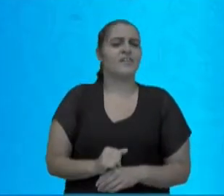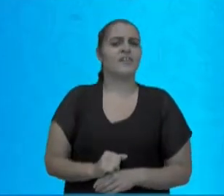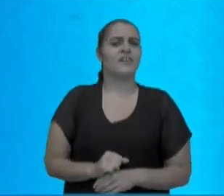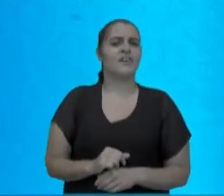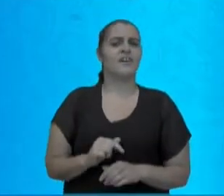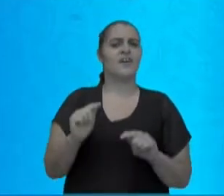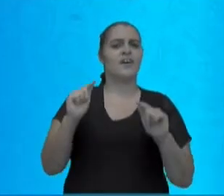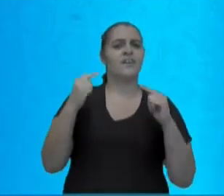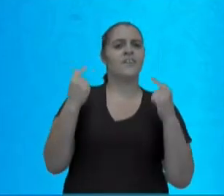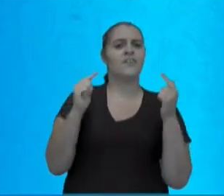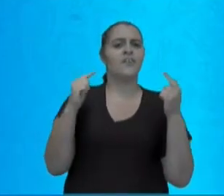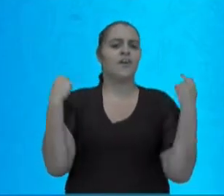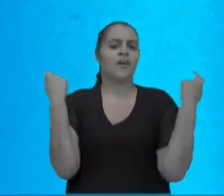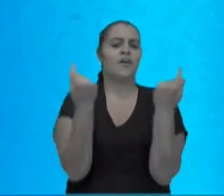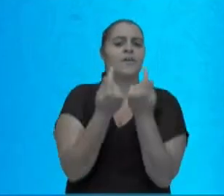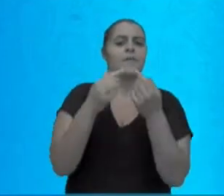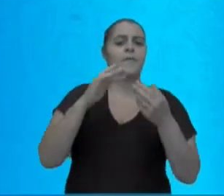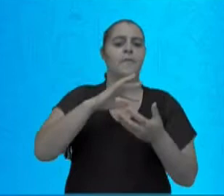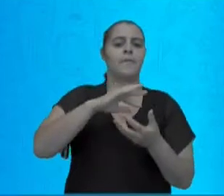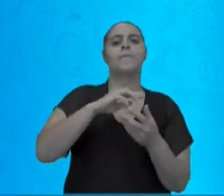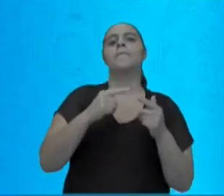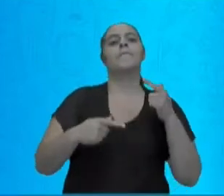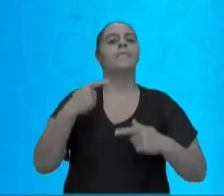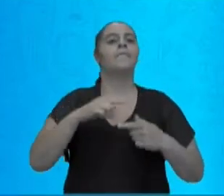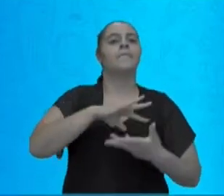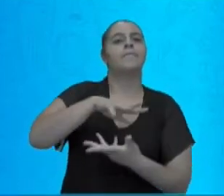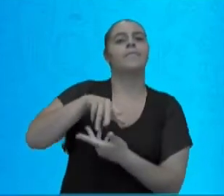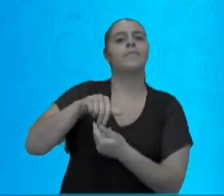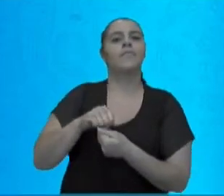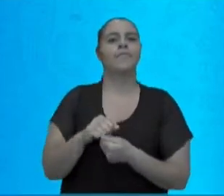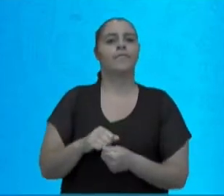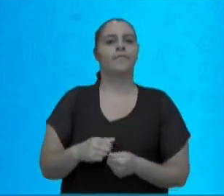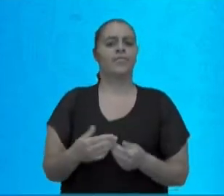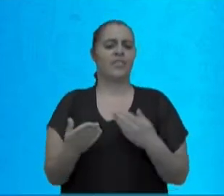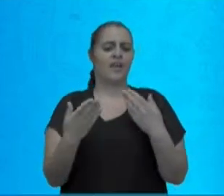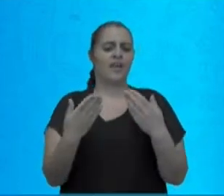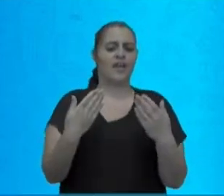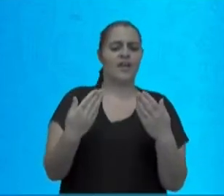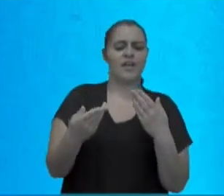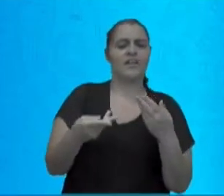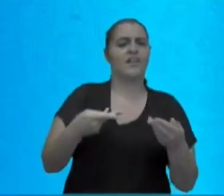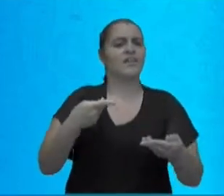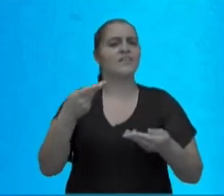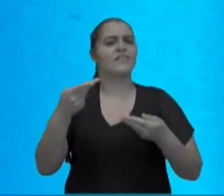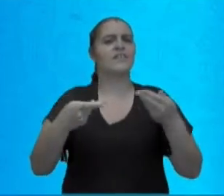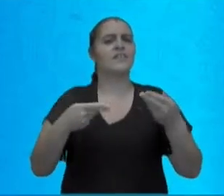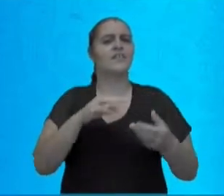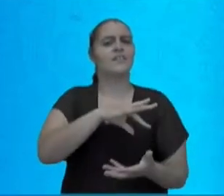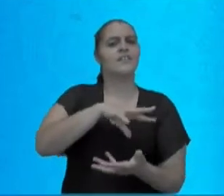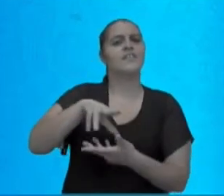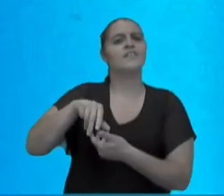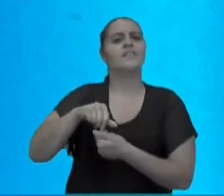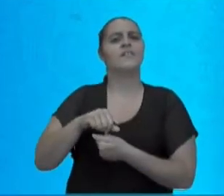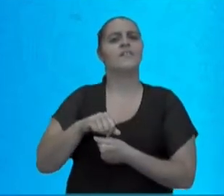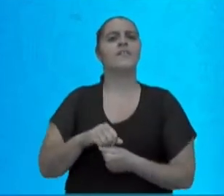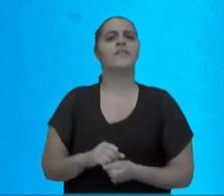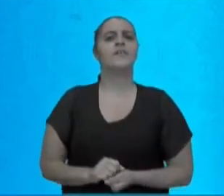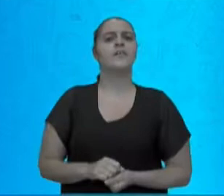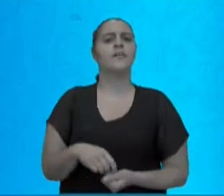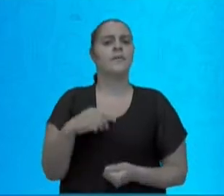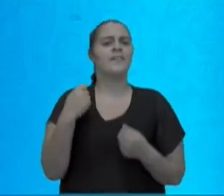a geopolítica mundial, essas relações internacionais, nós